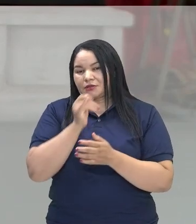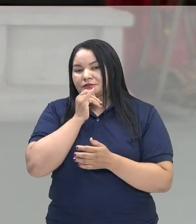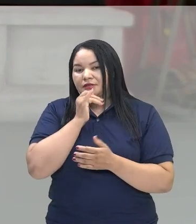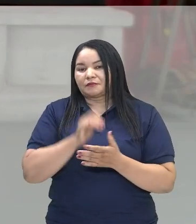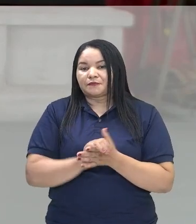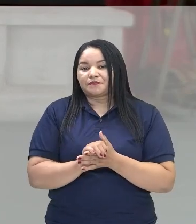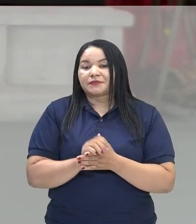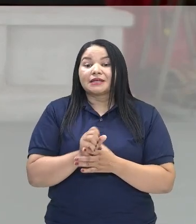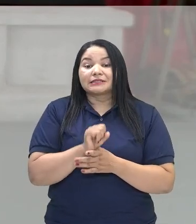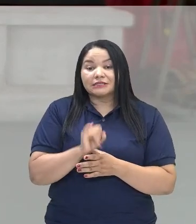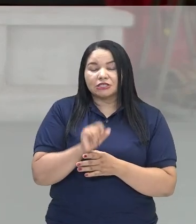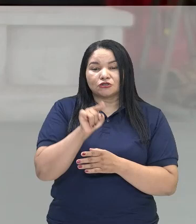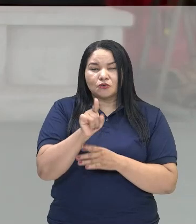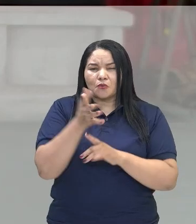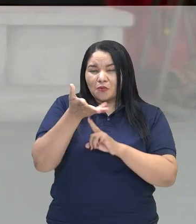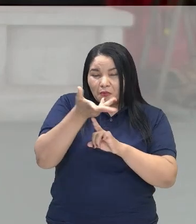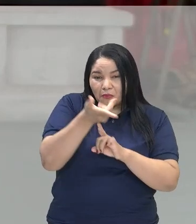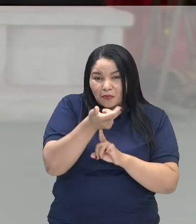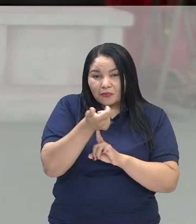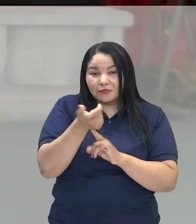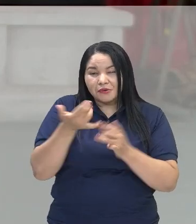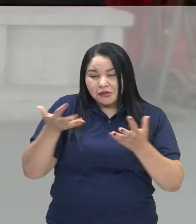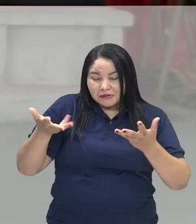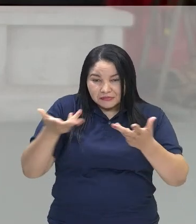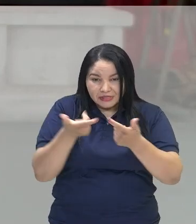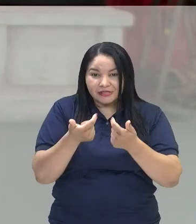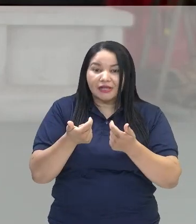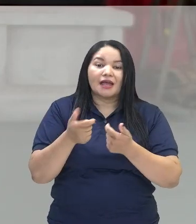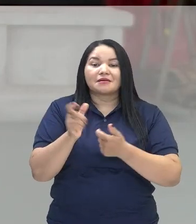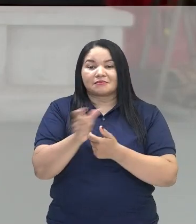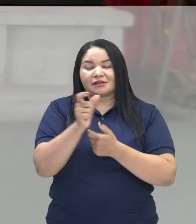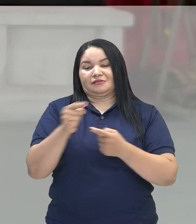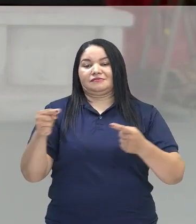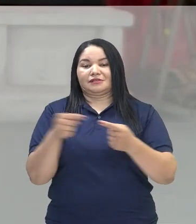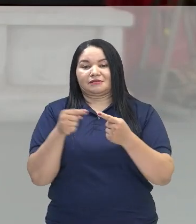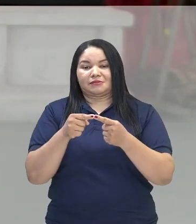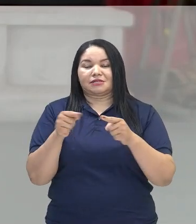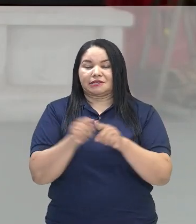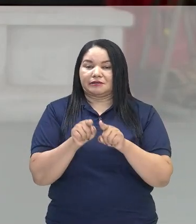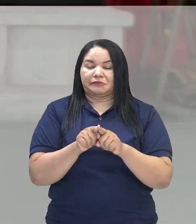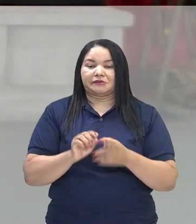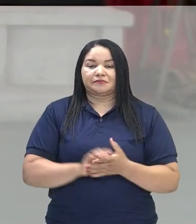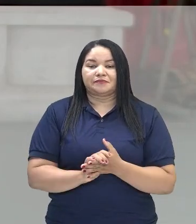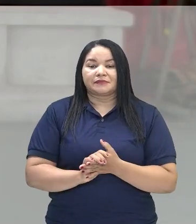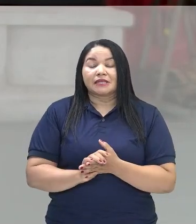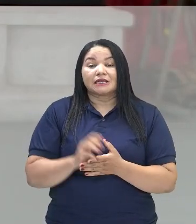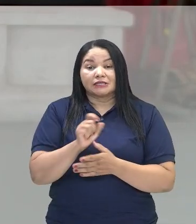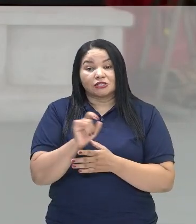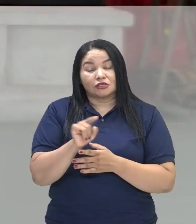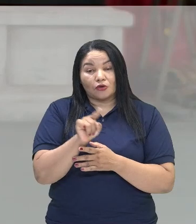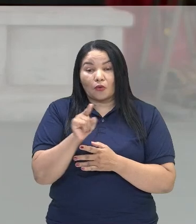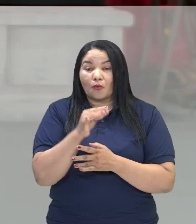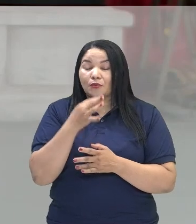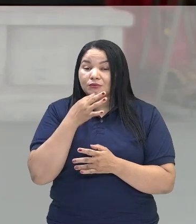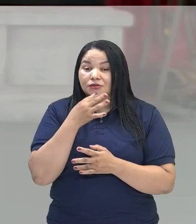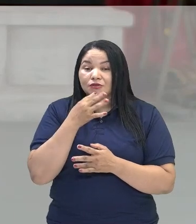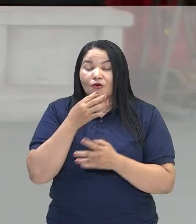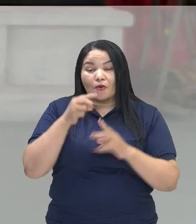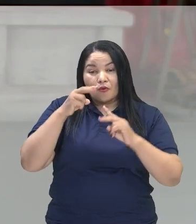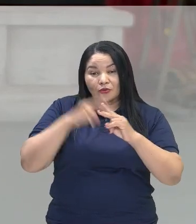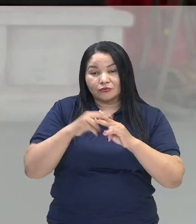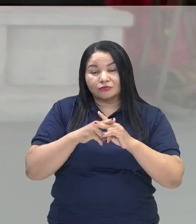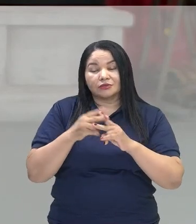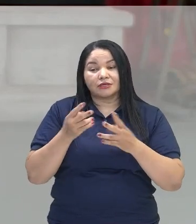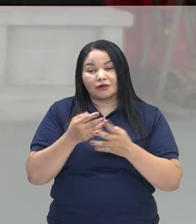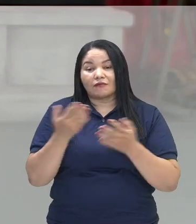se você é um excelente artista, ele vai dizer Kung Fu. Como ficou conhecido no Ocidente como Kung Fu,